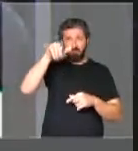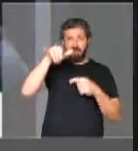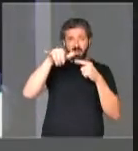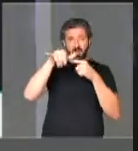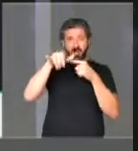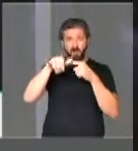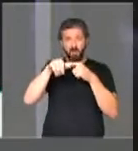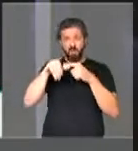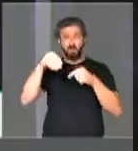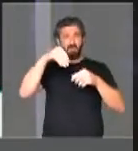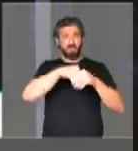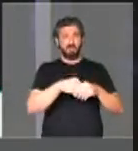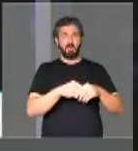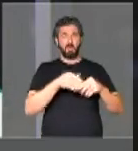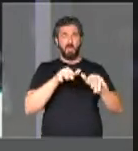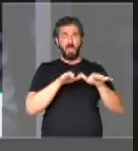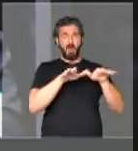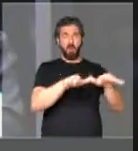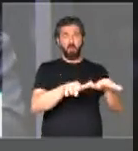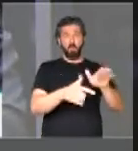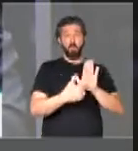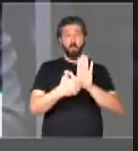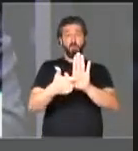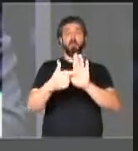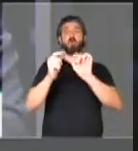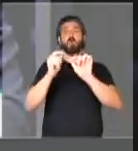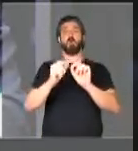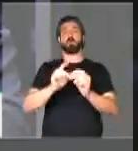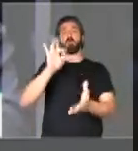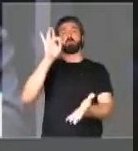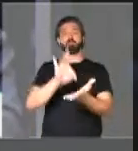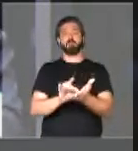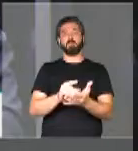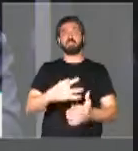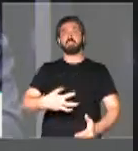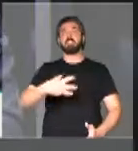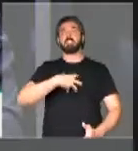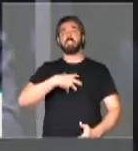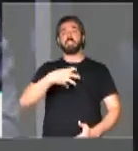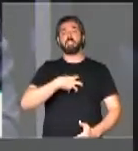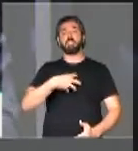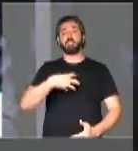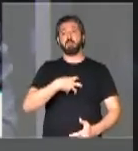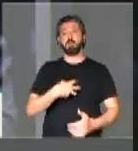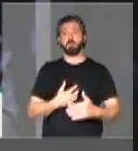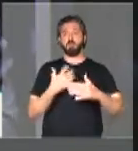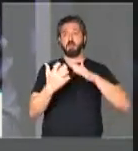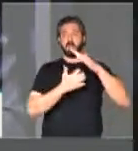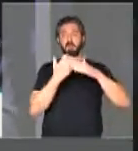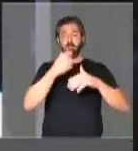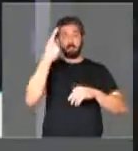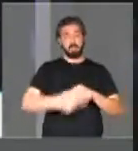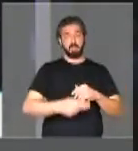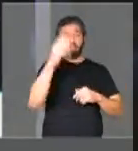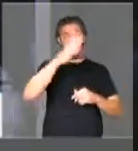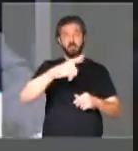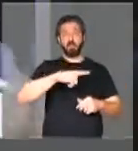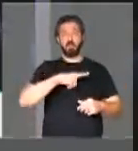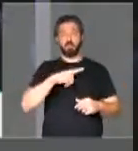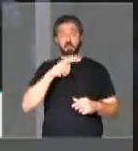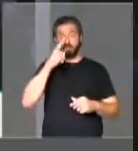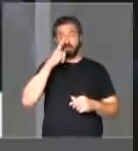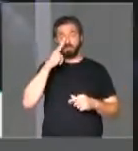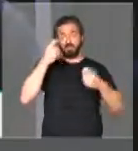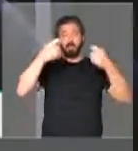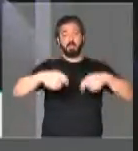o tratamento nos aeroportos, reflete exatamente esse sentimento que as grandes empresas brasileiras têm